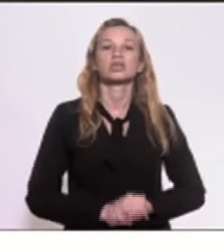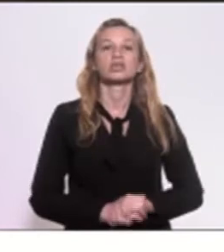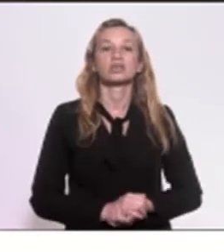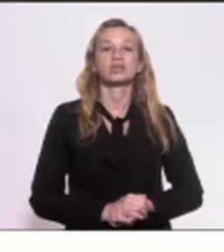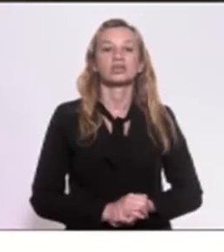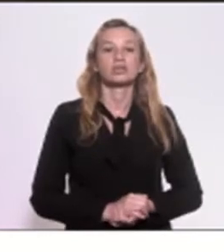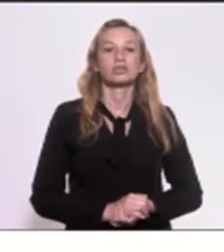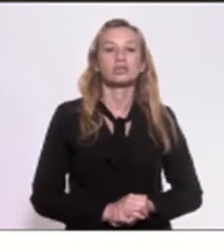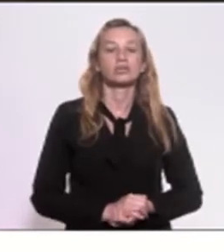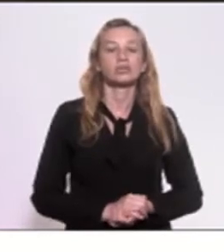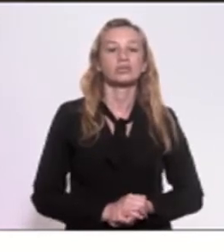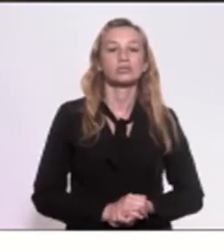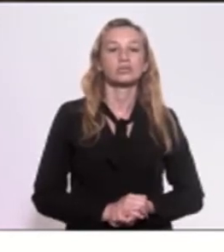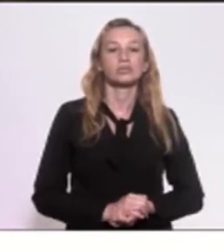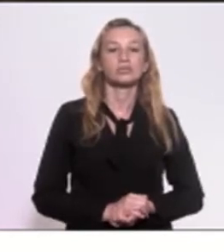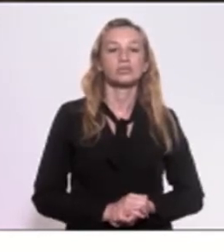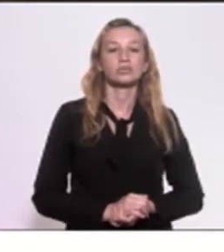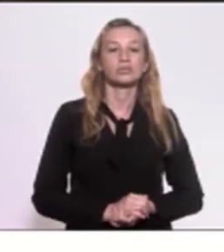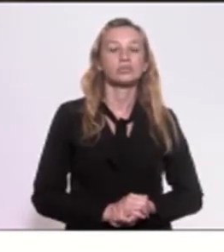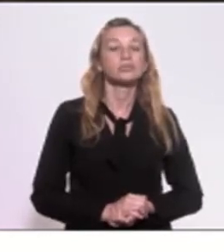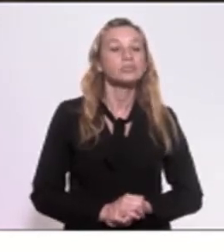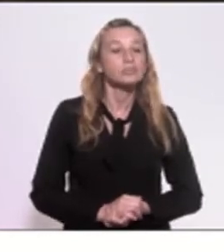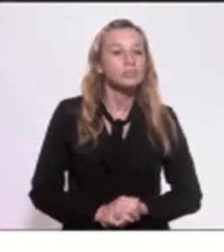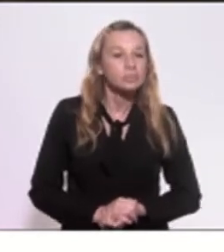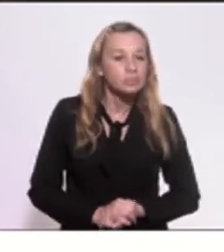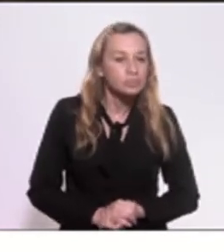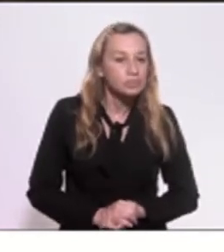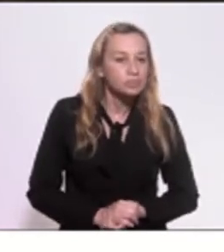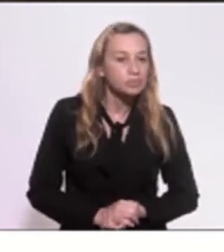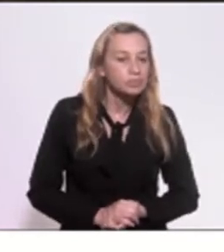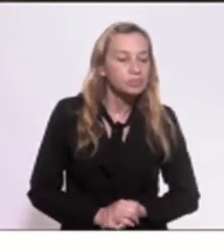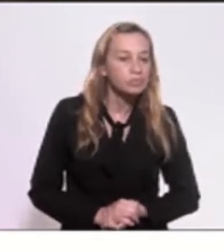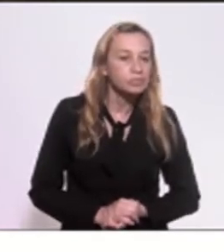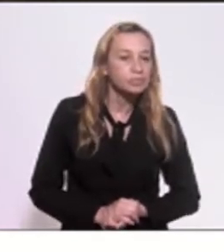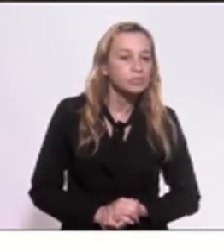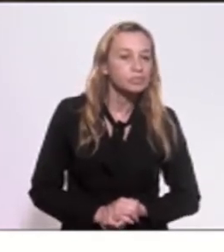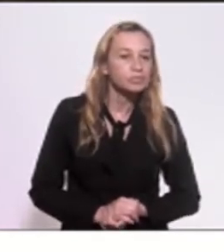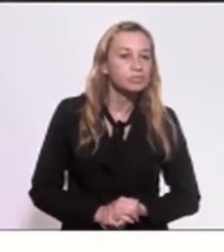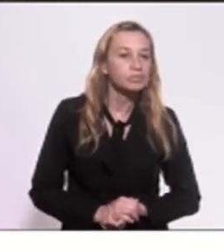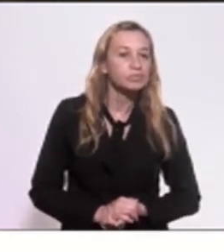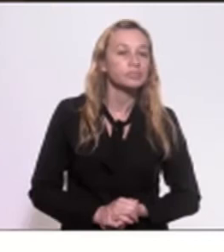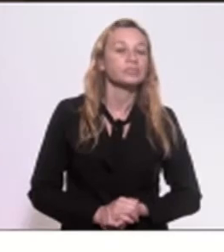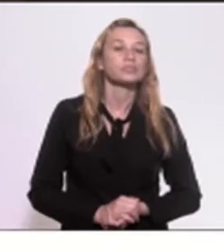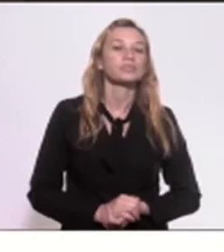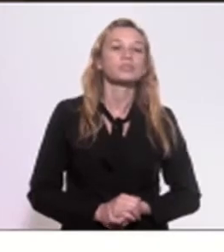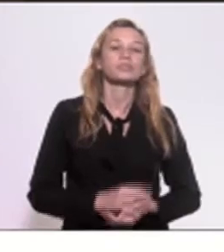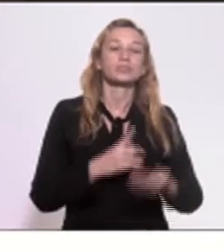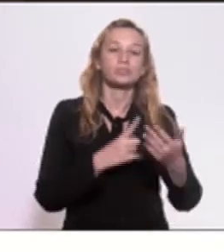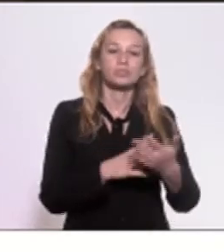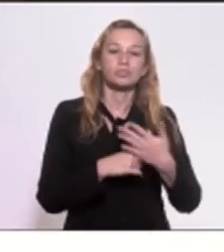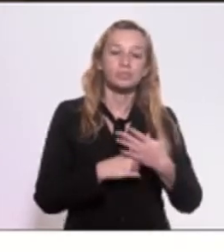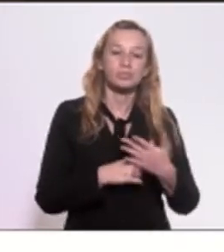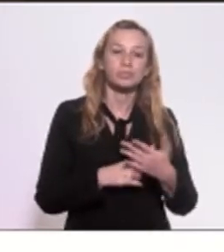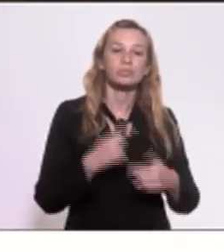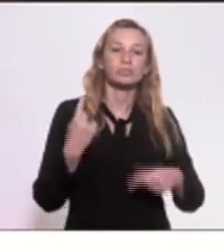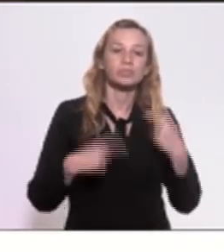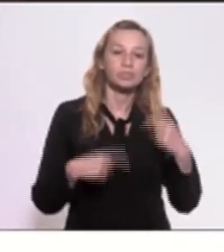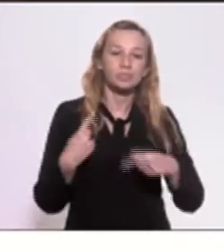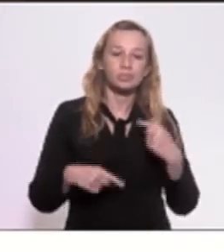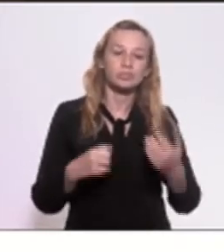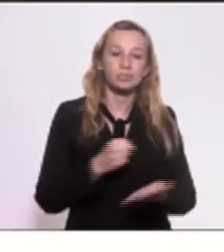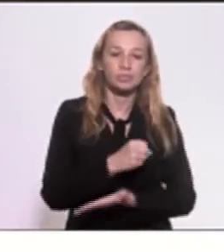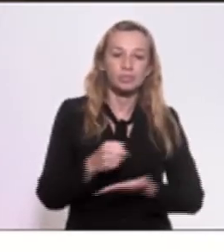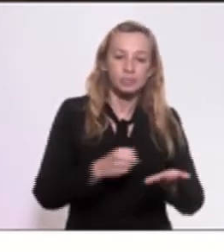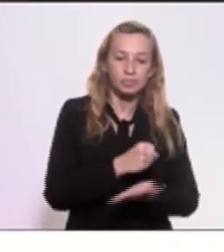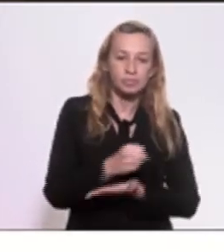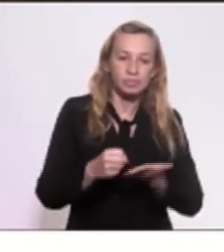que vai votar pela aprovação quem diz que preza pela análise técnica e por políticas baseadas em evidências também tem que votar